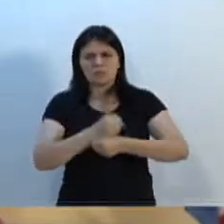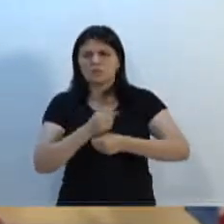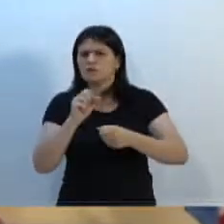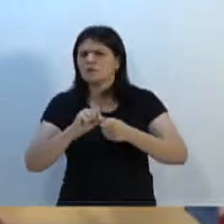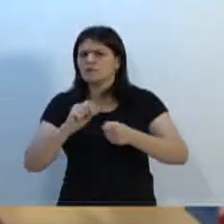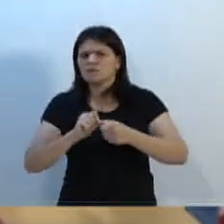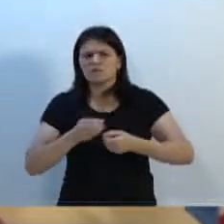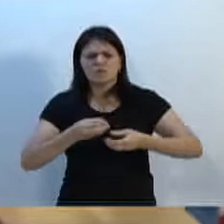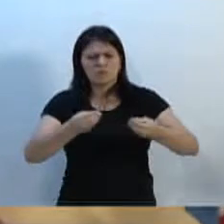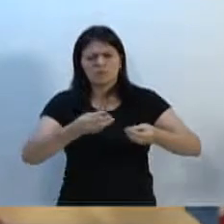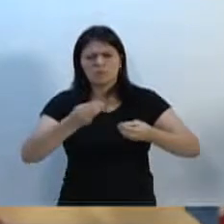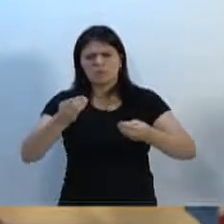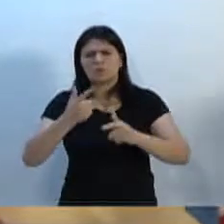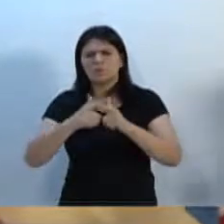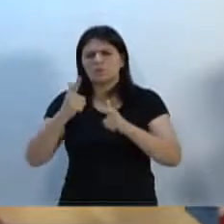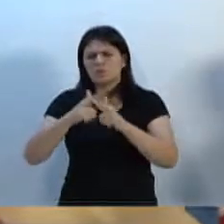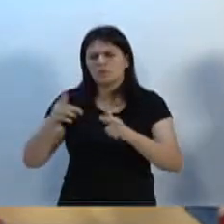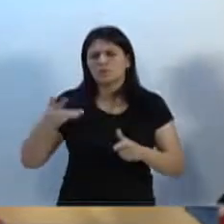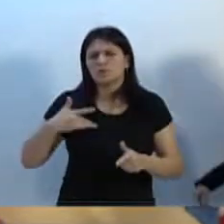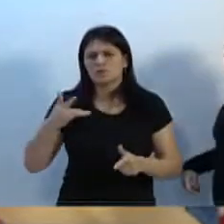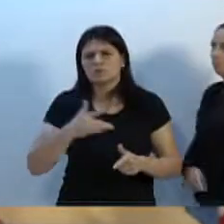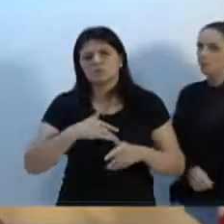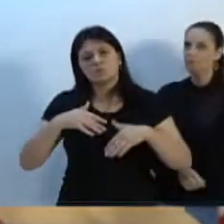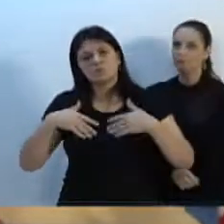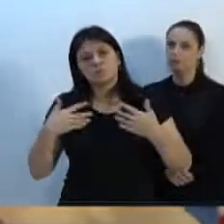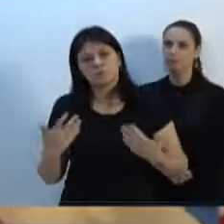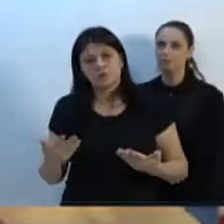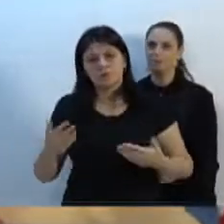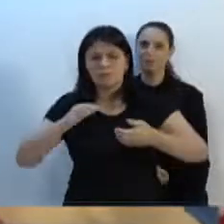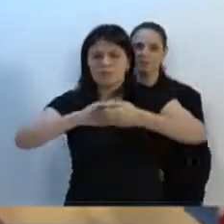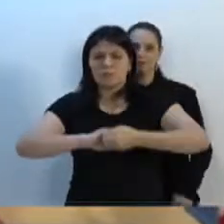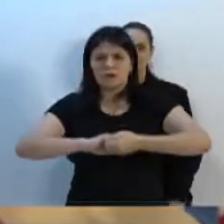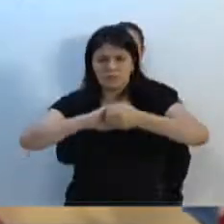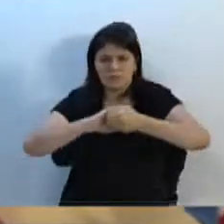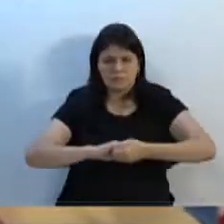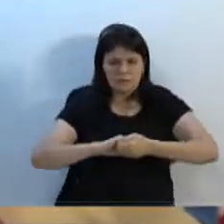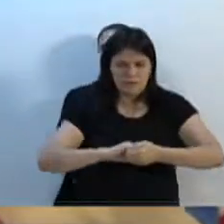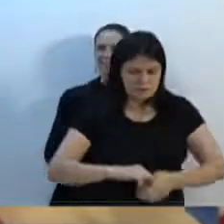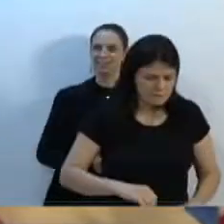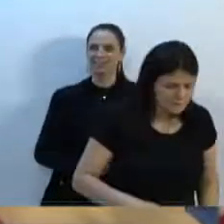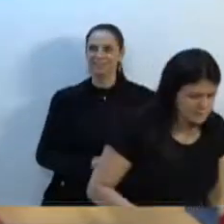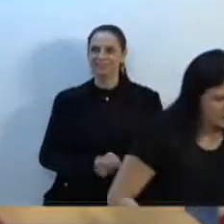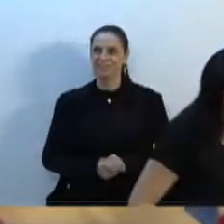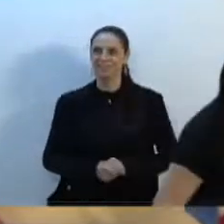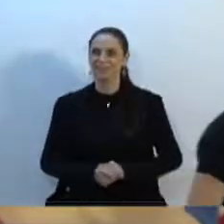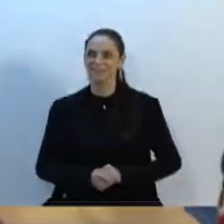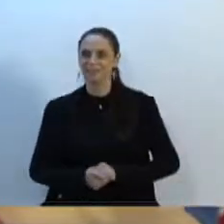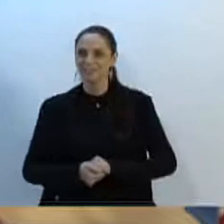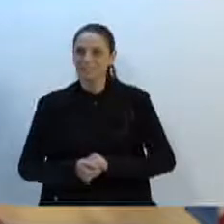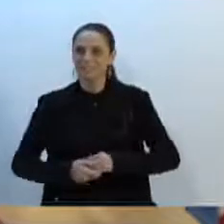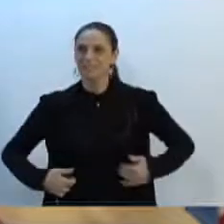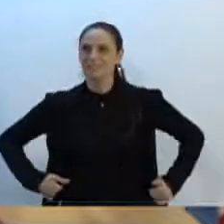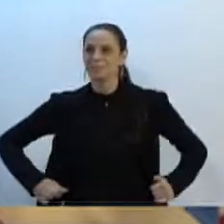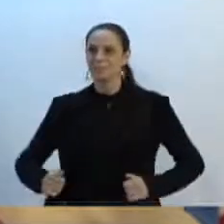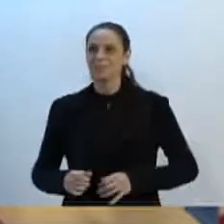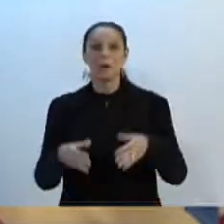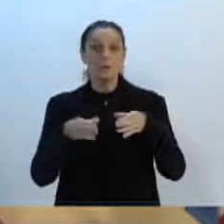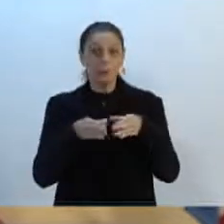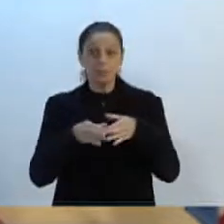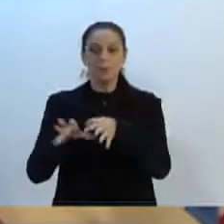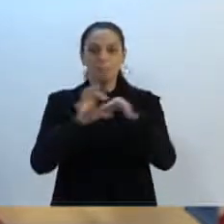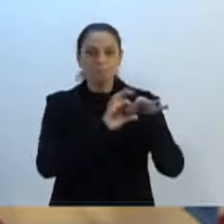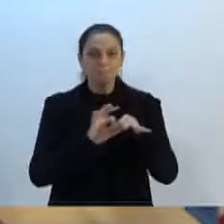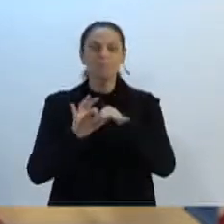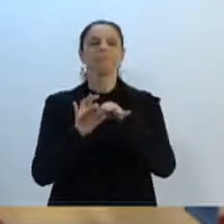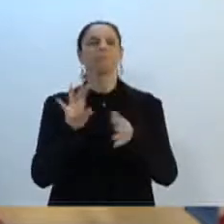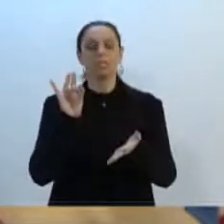tinham alguns problemas de saúde, enfim. Então fica aí os parabéns para a Patota União. Como diz o nome, a união faz a força, e eu acredito sim que